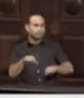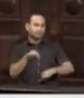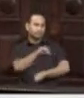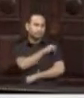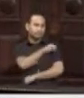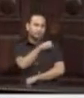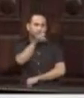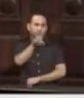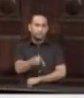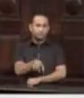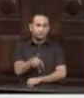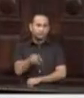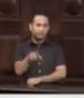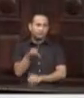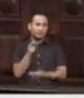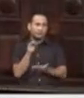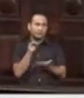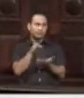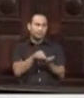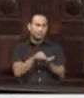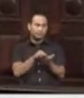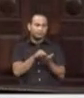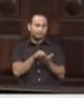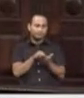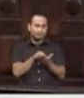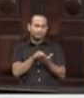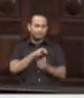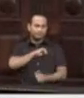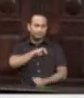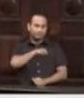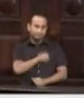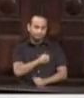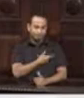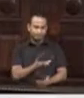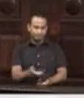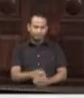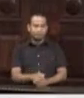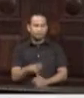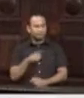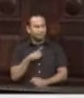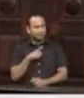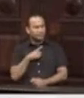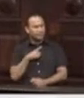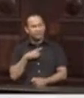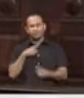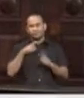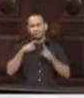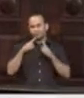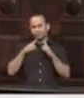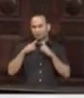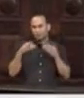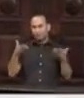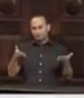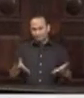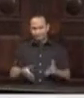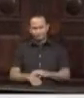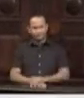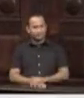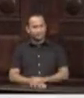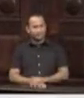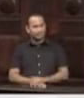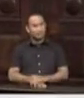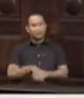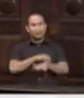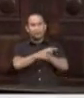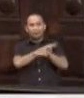as malfadadas isenções fiscais. A gente tem discutido muito aqui nessa casa que uma série